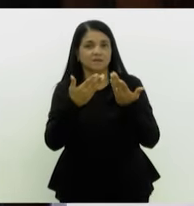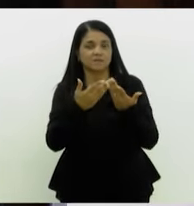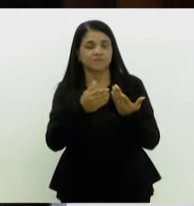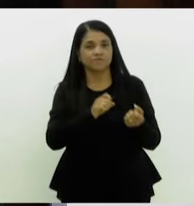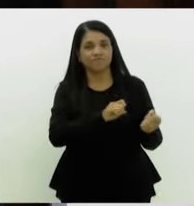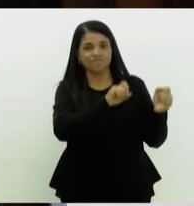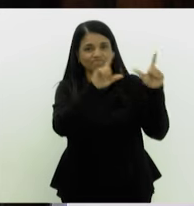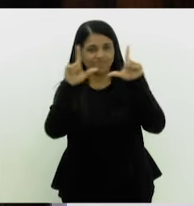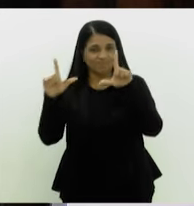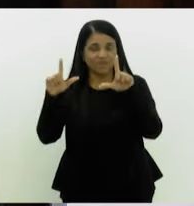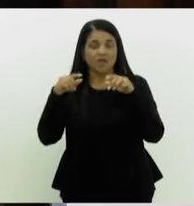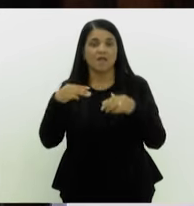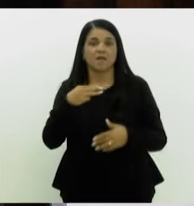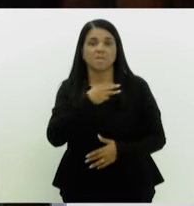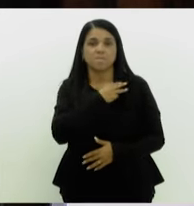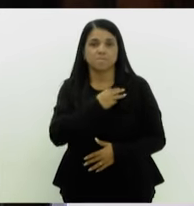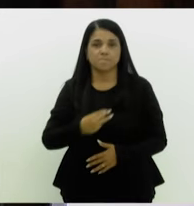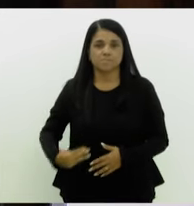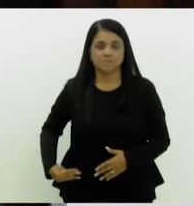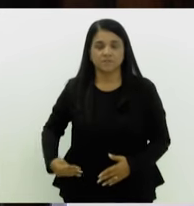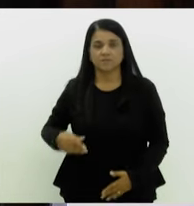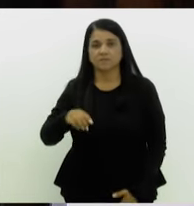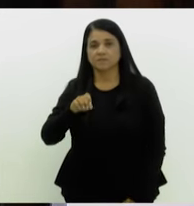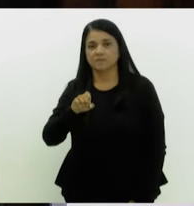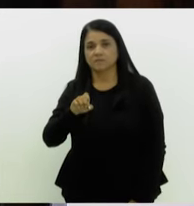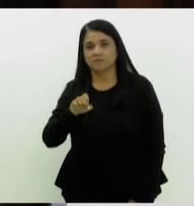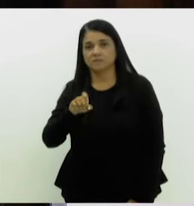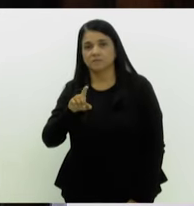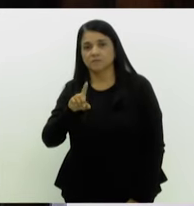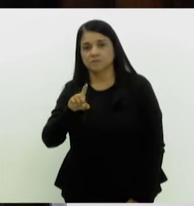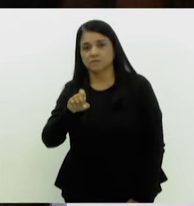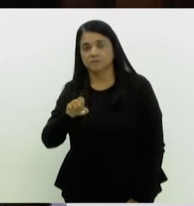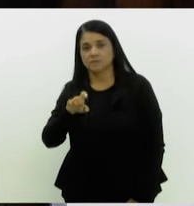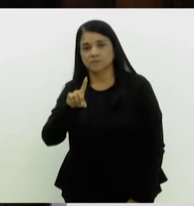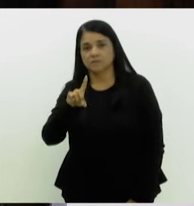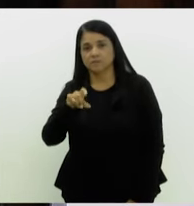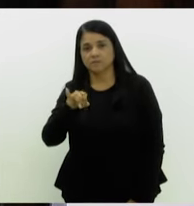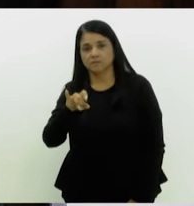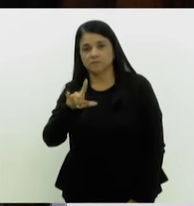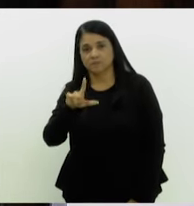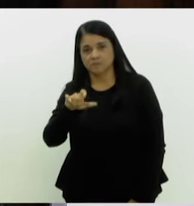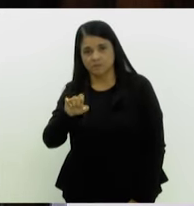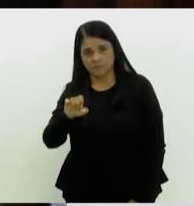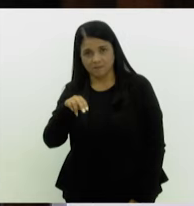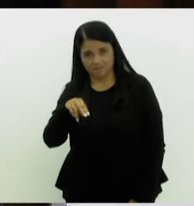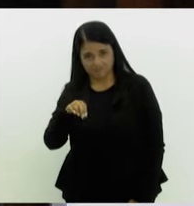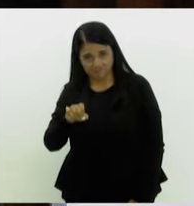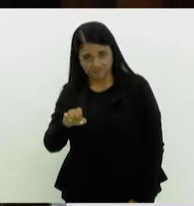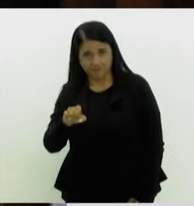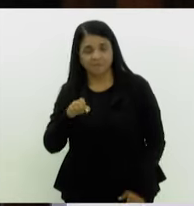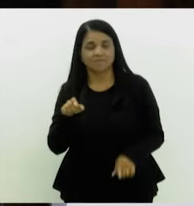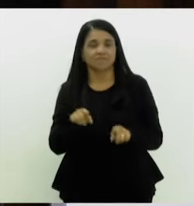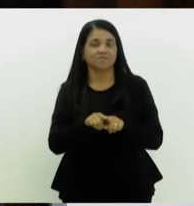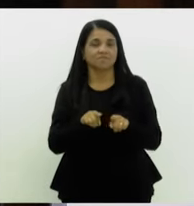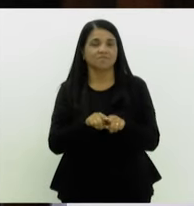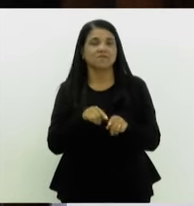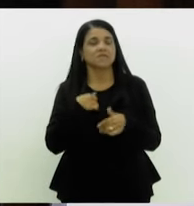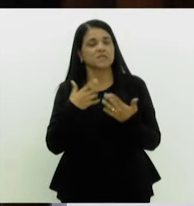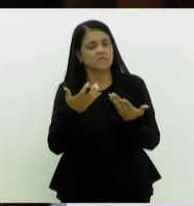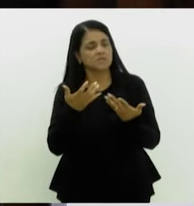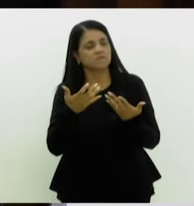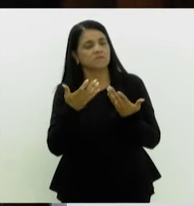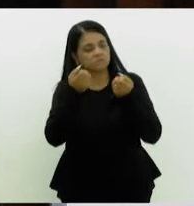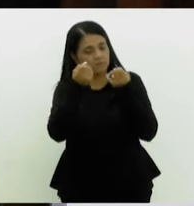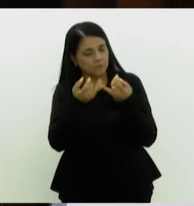ministra de Lene a ministra de Lene que chegou né Bené eu sei que você tá aí de coração eu queria que você também falasse dela um pouquinho